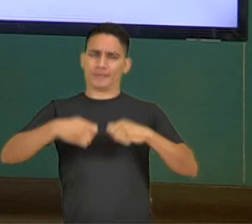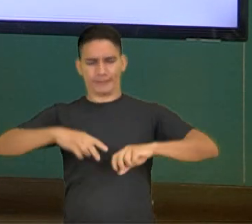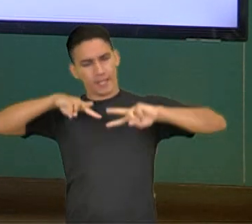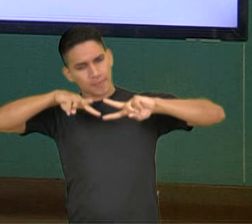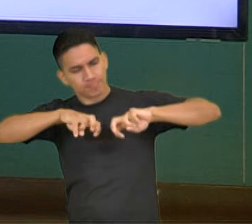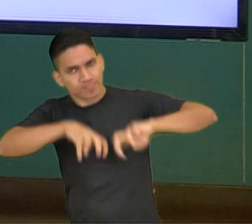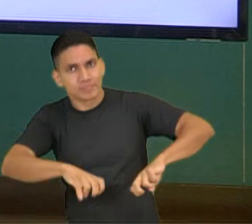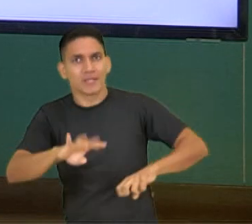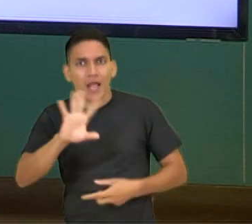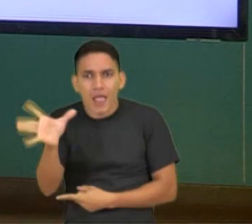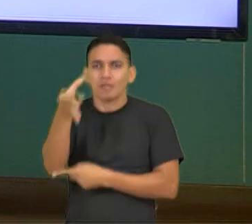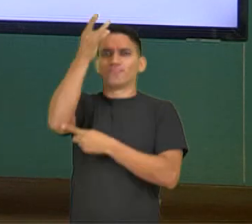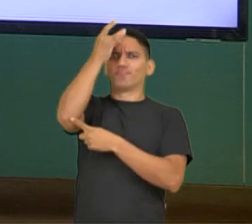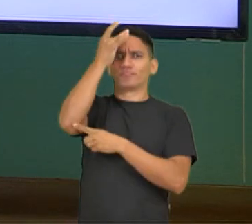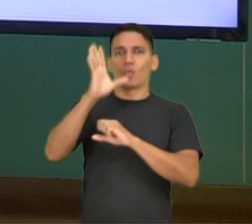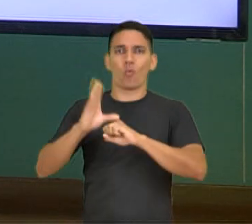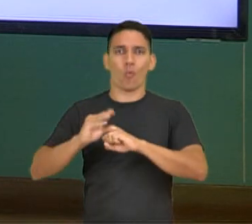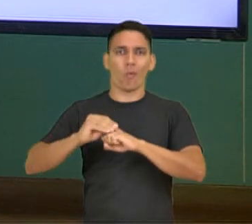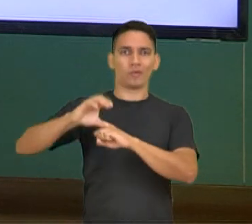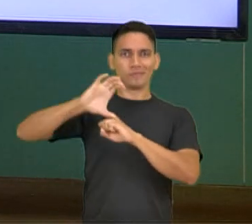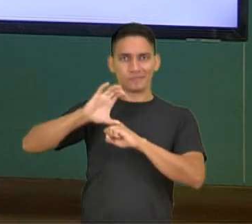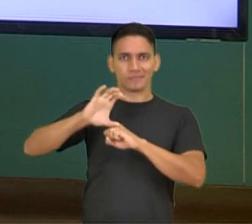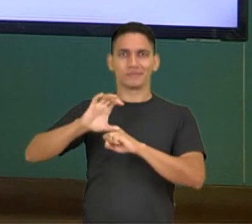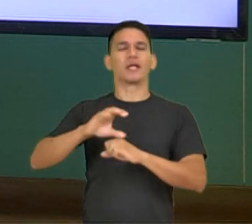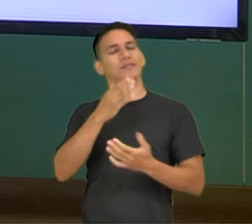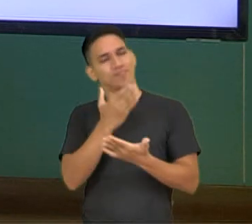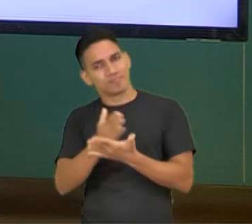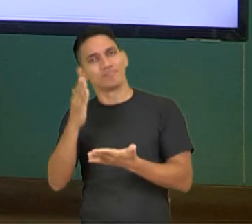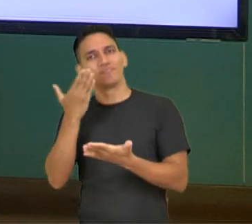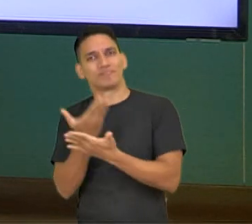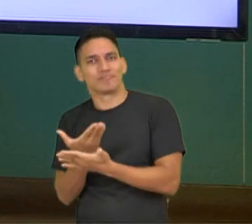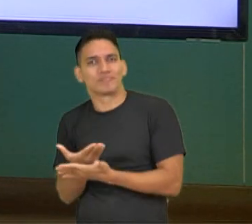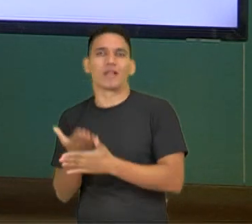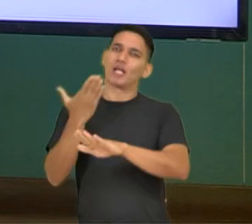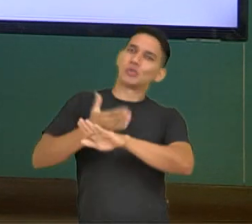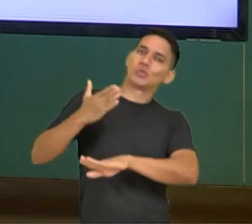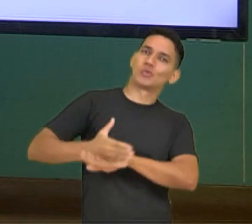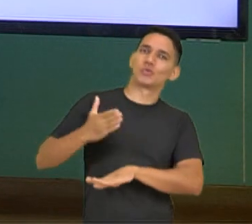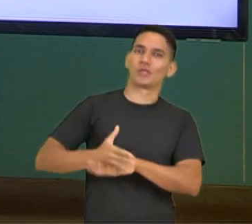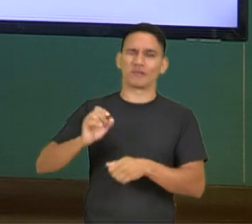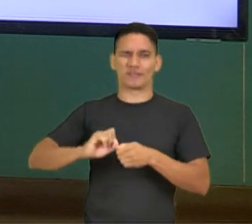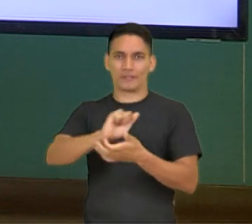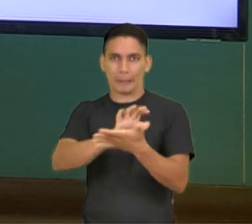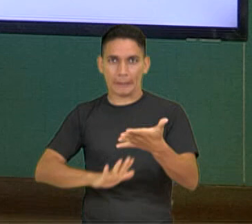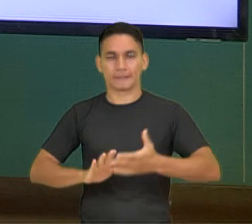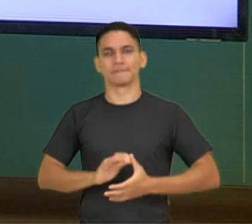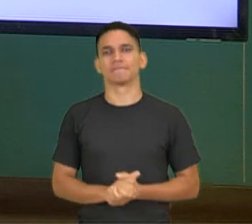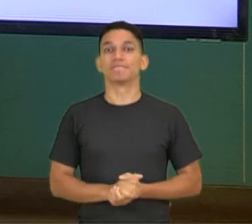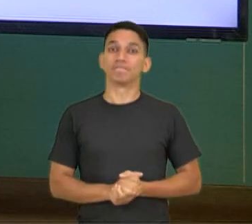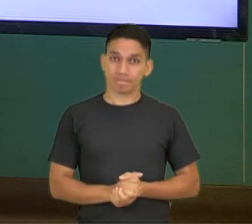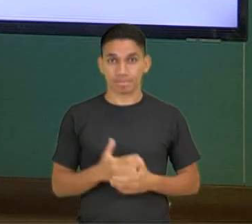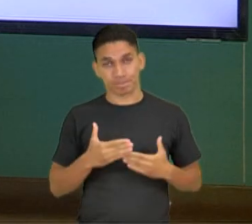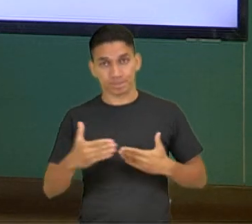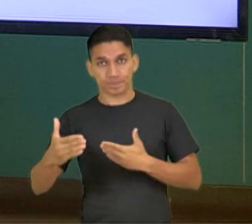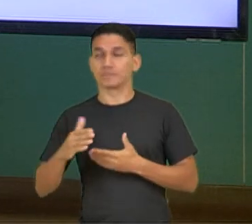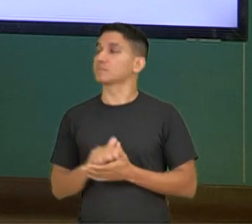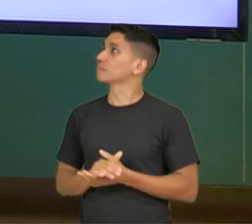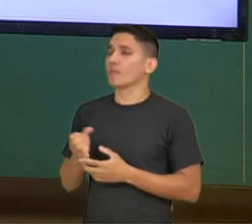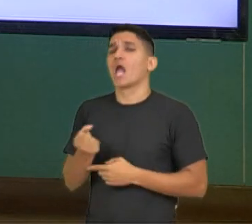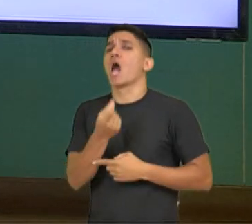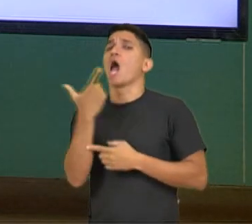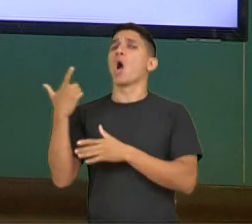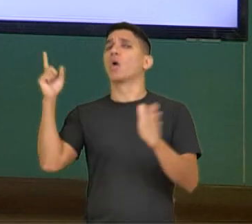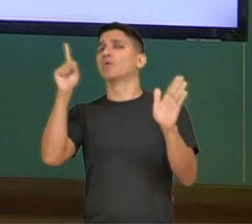aprofundar, fixar os conhecimentos, exercitando, fazendo atividades. Muito bem, alguns